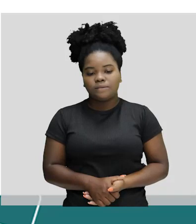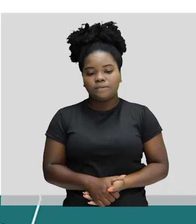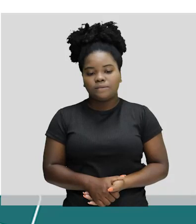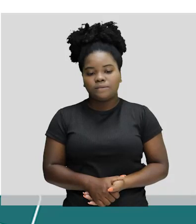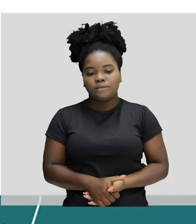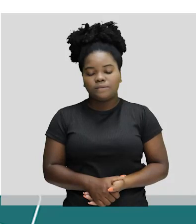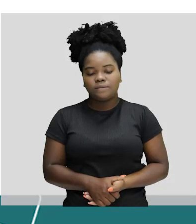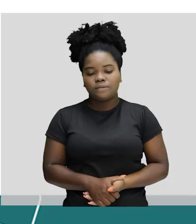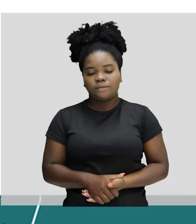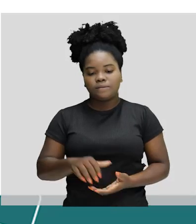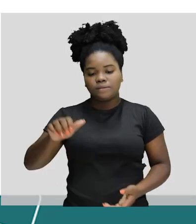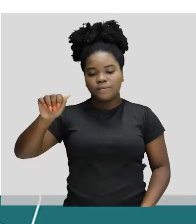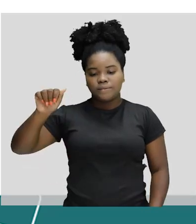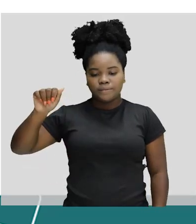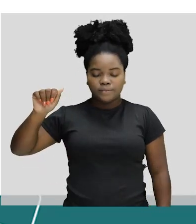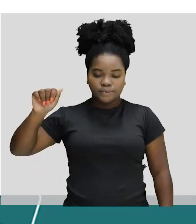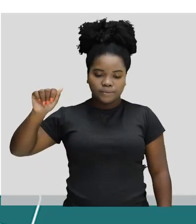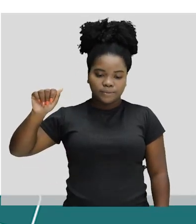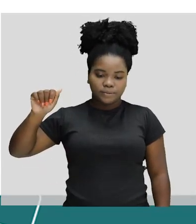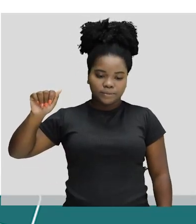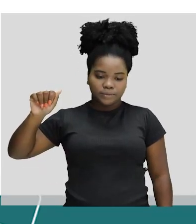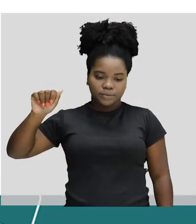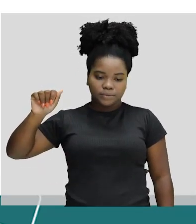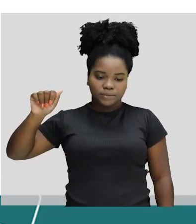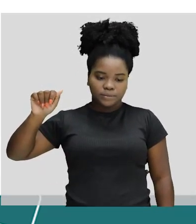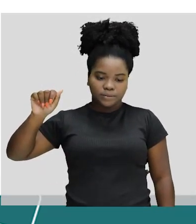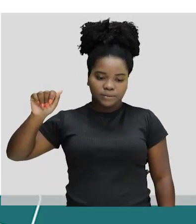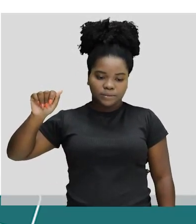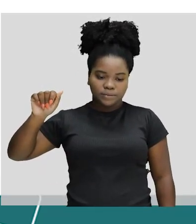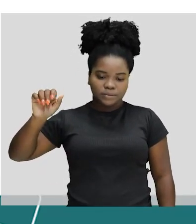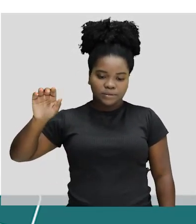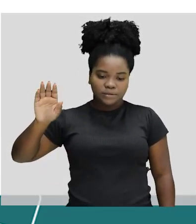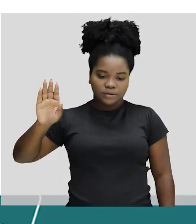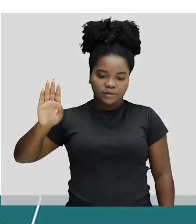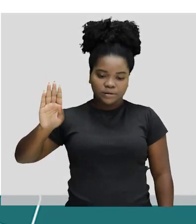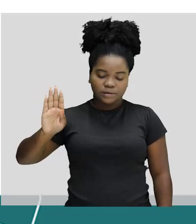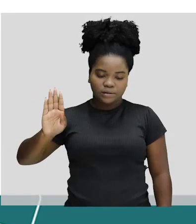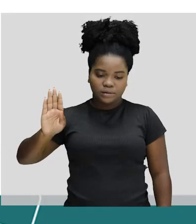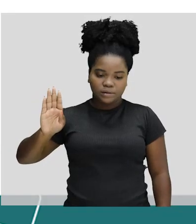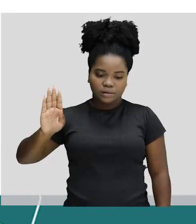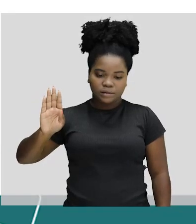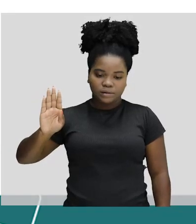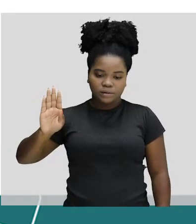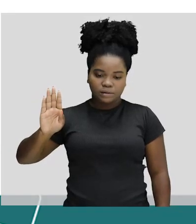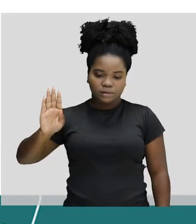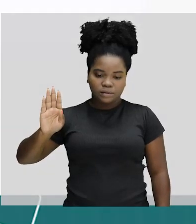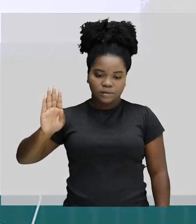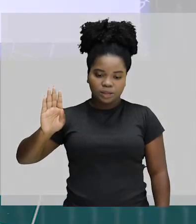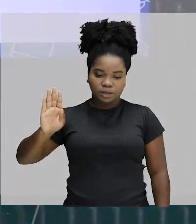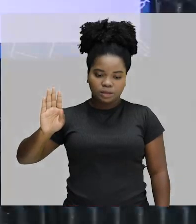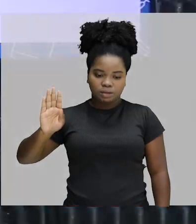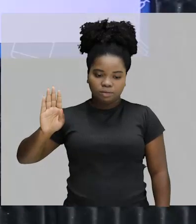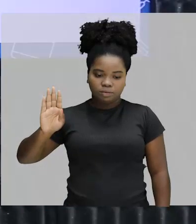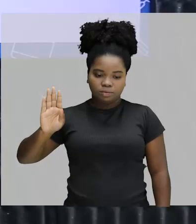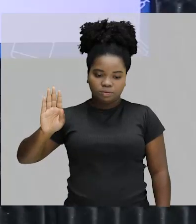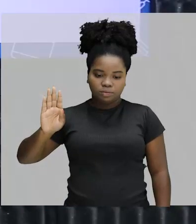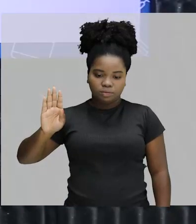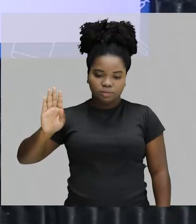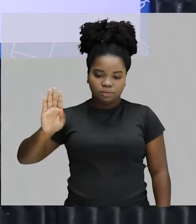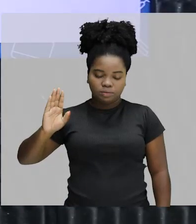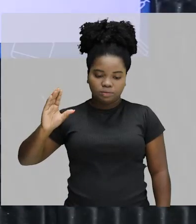superioridade. Estes operários são capacíssimos. Letra B. O quarto estava escuro como a